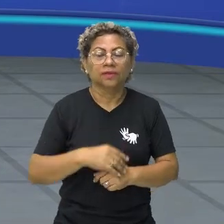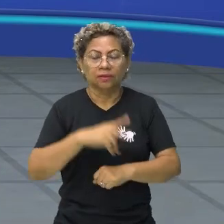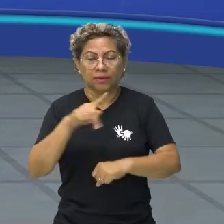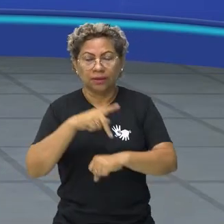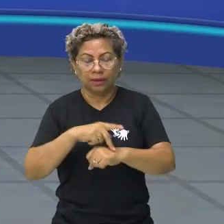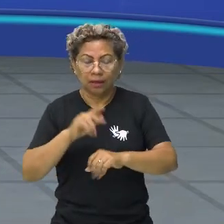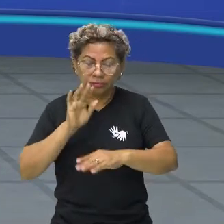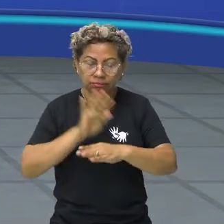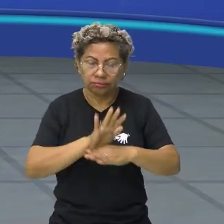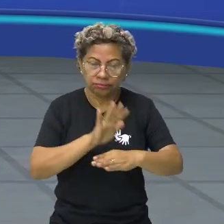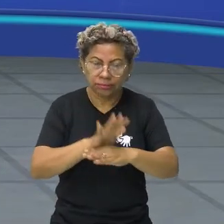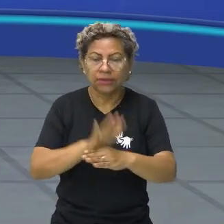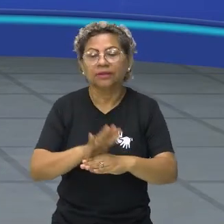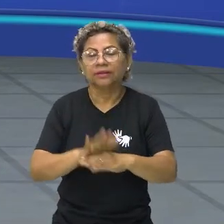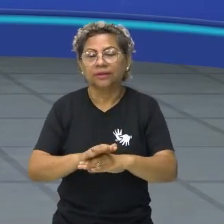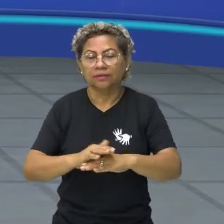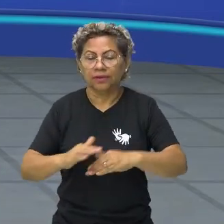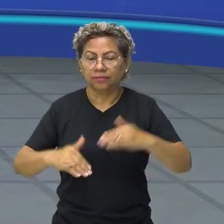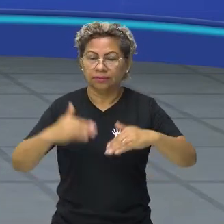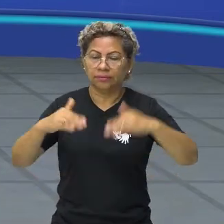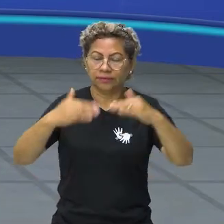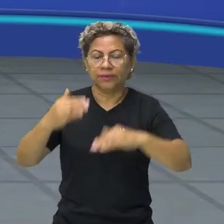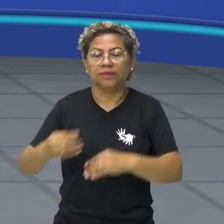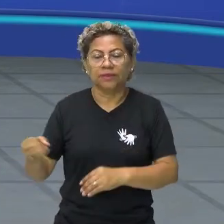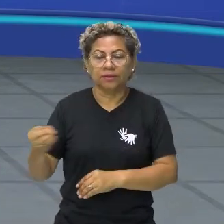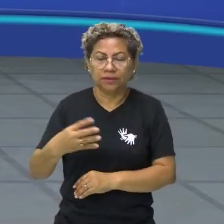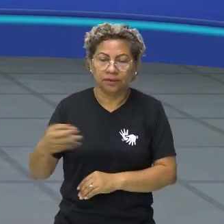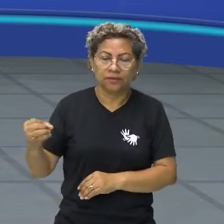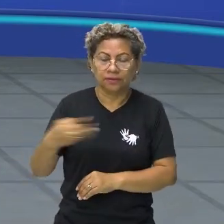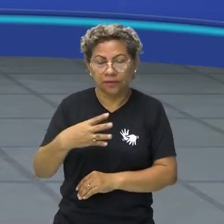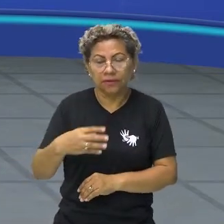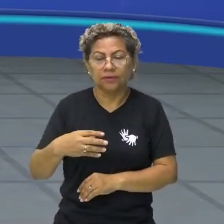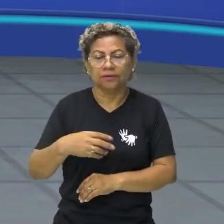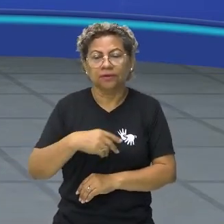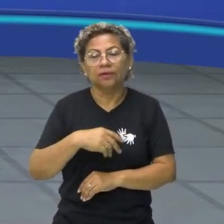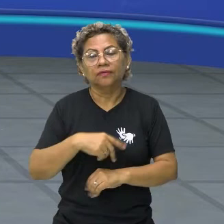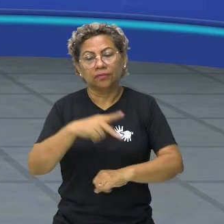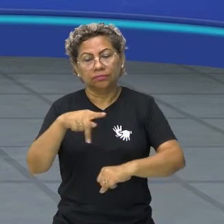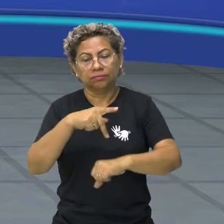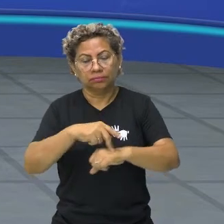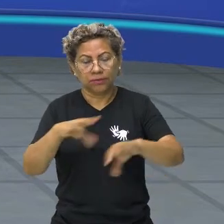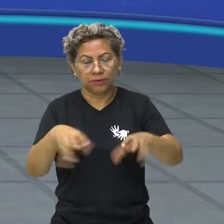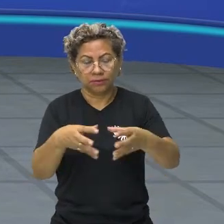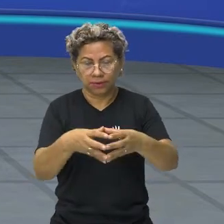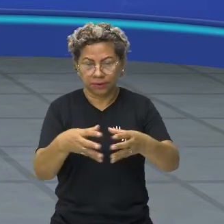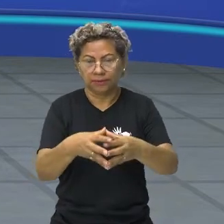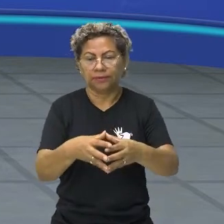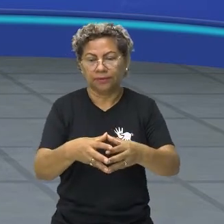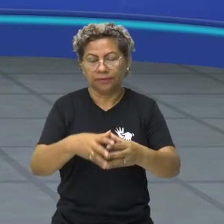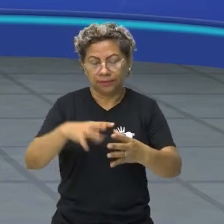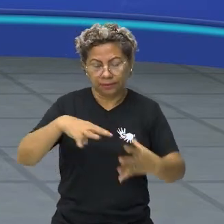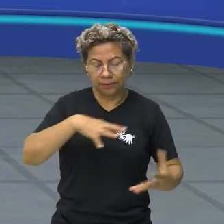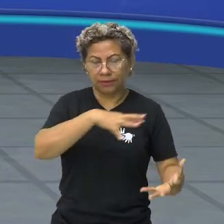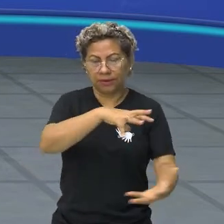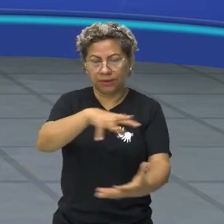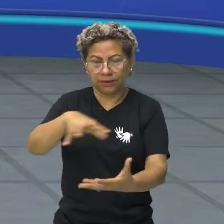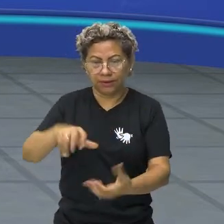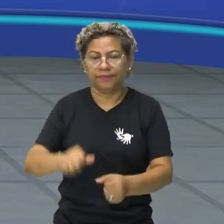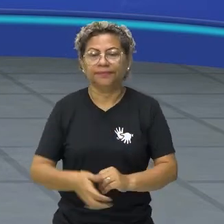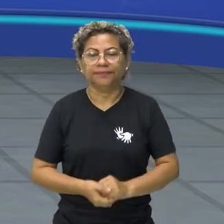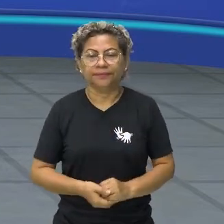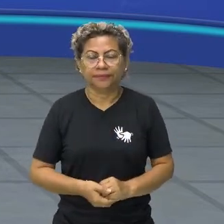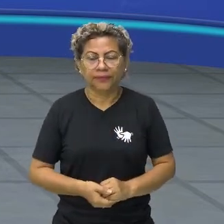econômicos e, posteriormente, foram surgindo vários outros ao redor do planeta. Mas nós vamos ter pontos positivos e